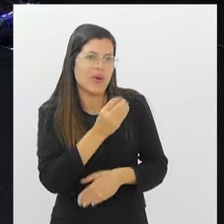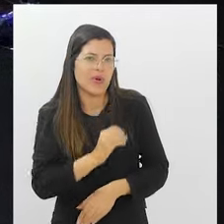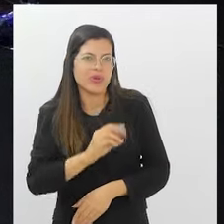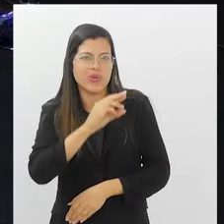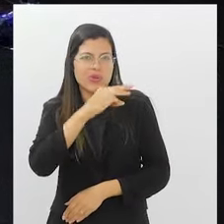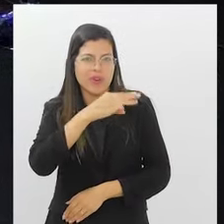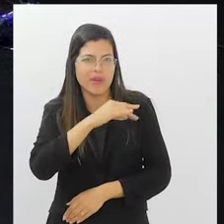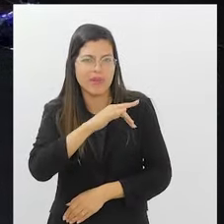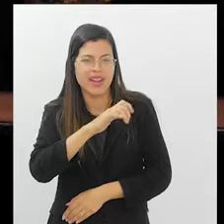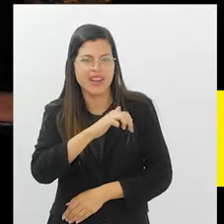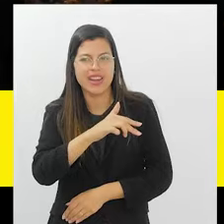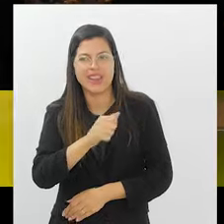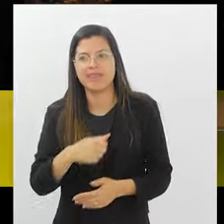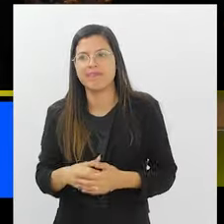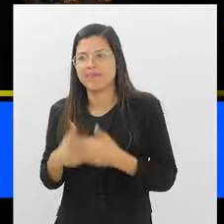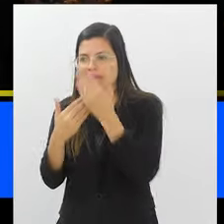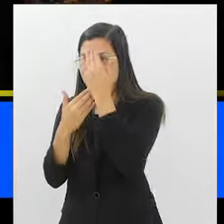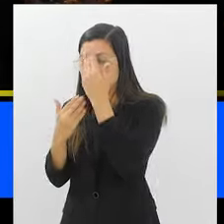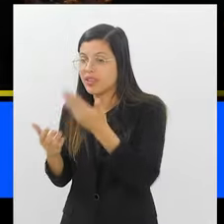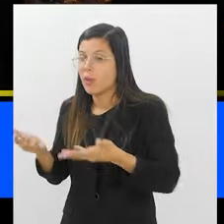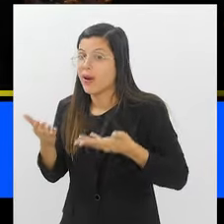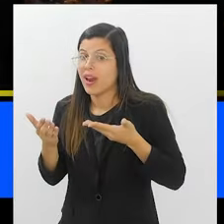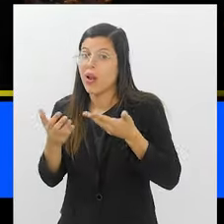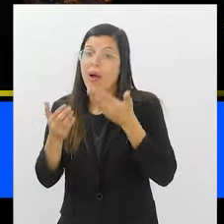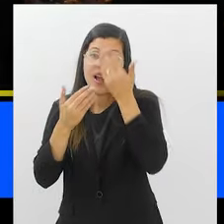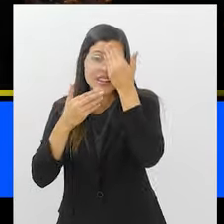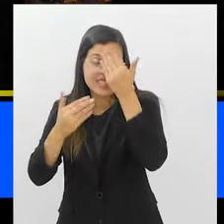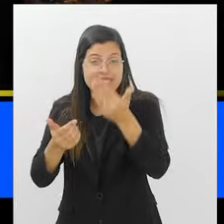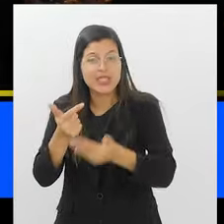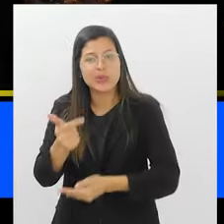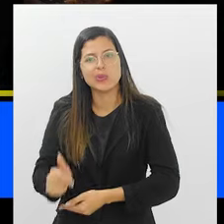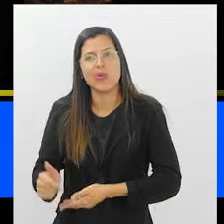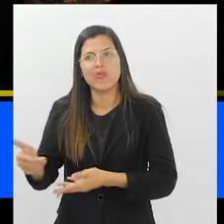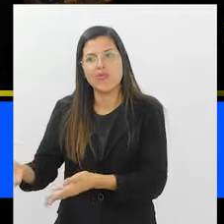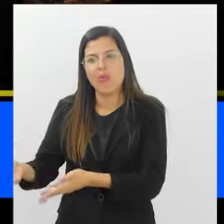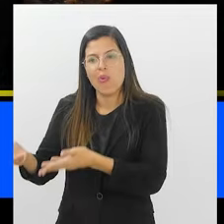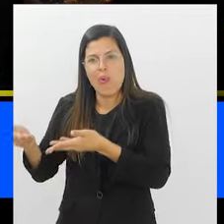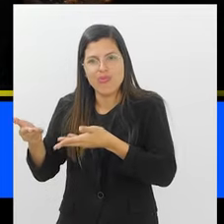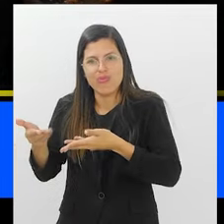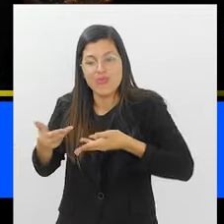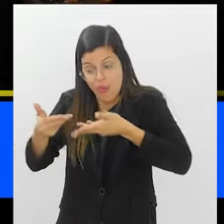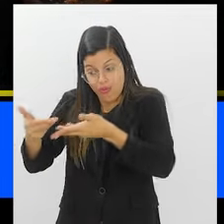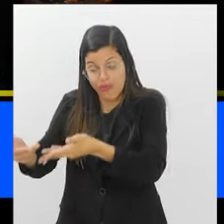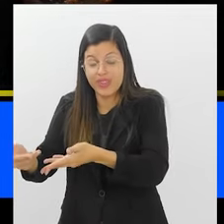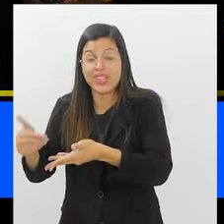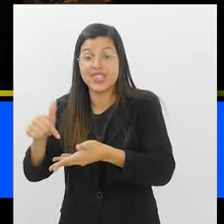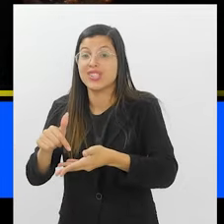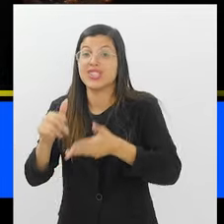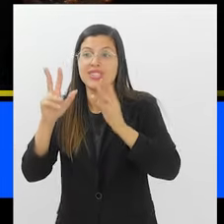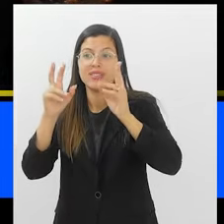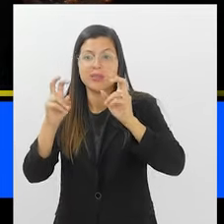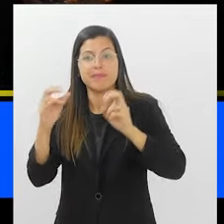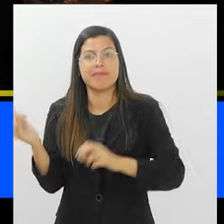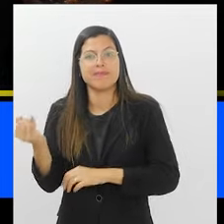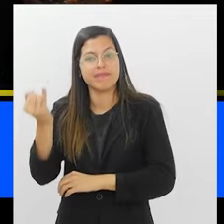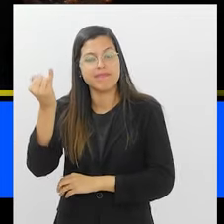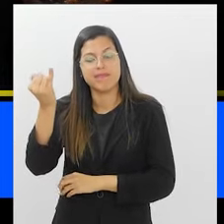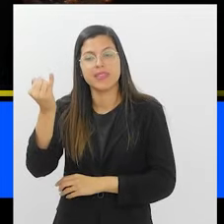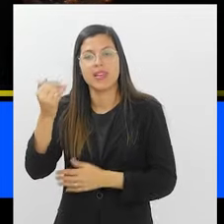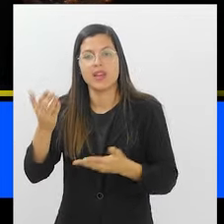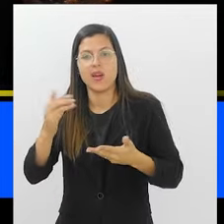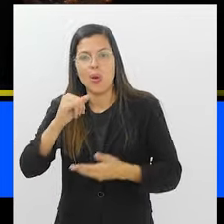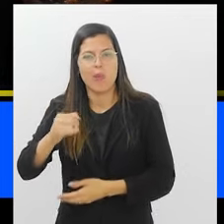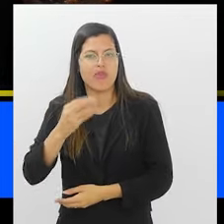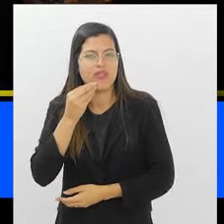de começar com a doutora Milena. Obrigada. Quero agradecer novamente o convite de estar aqui junto de todos vocês, trazendo um assunto tão